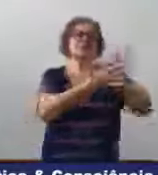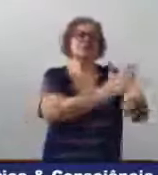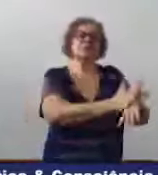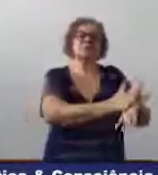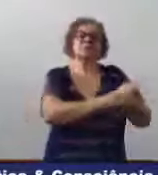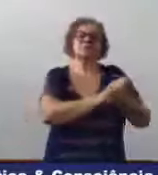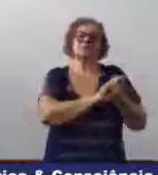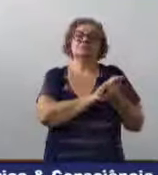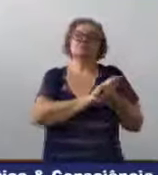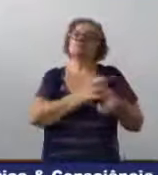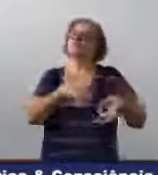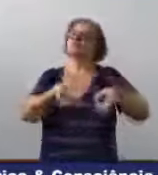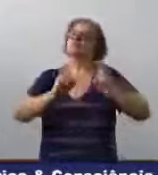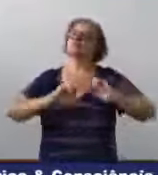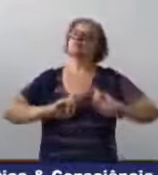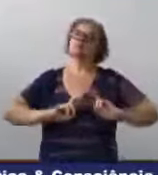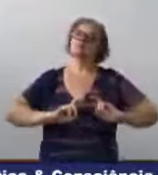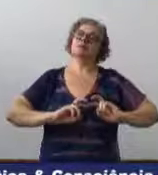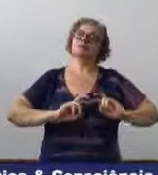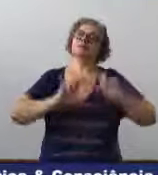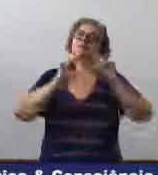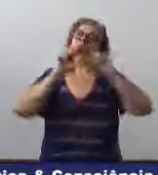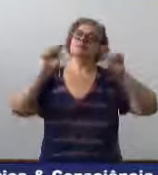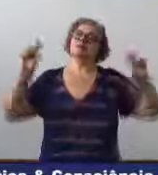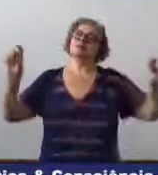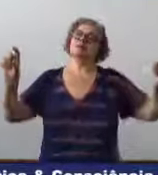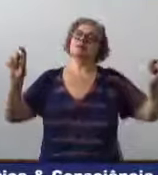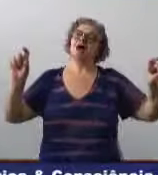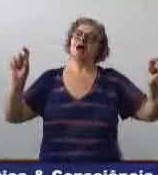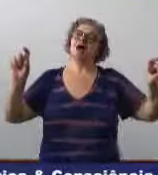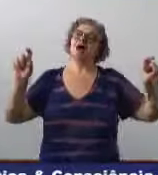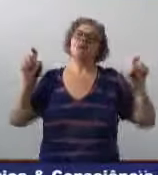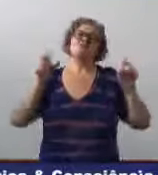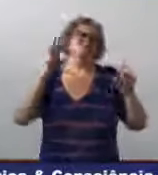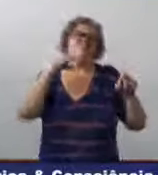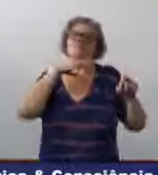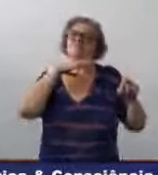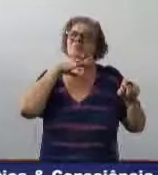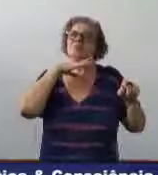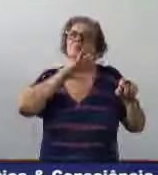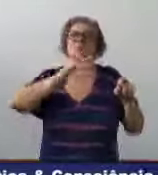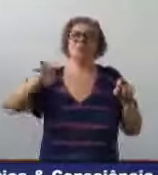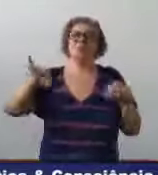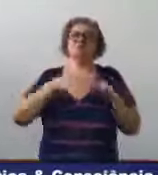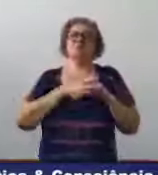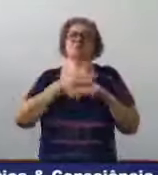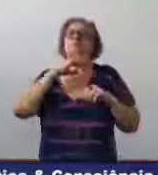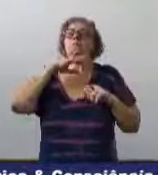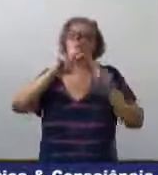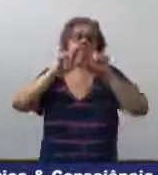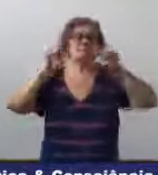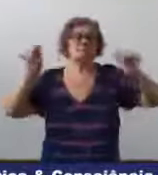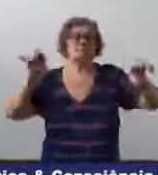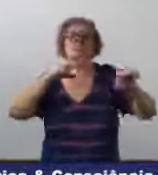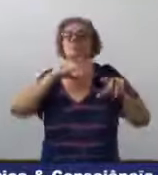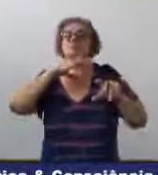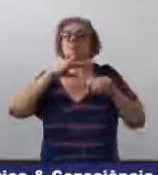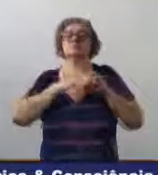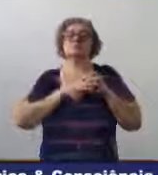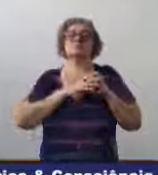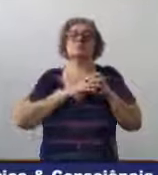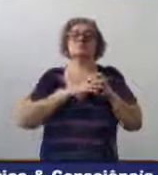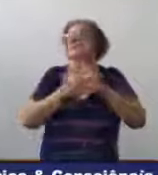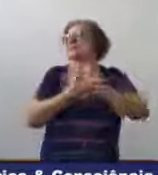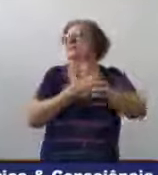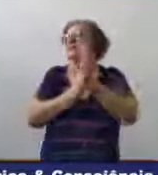nada. E dá para nós percebermos que essa frase é autodestrutiva. Não precisa nem contra-argumentar.